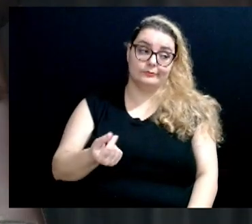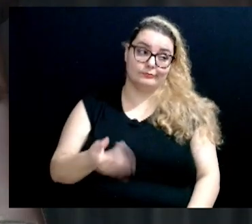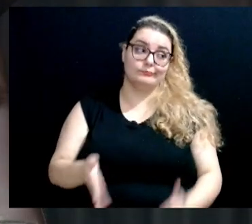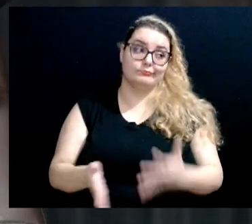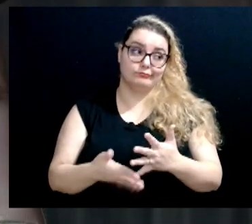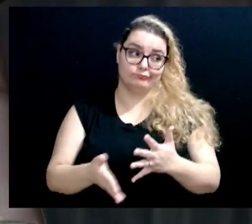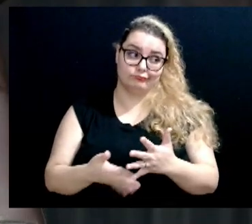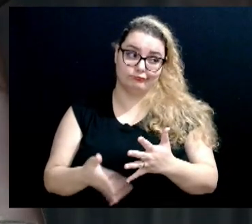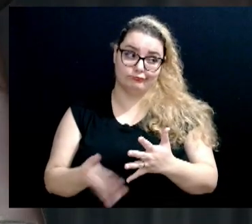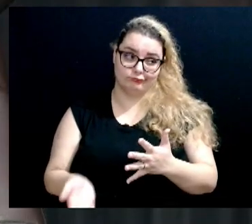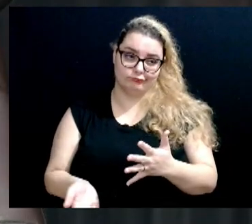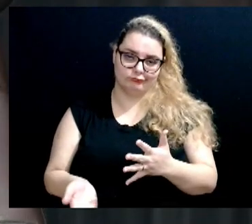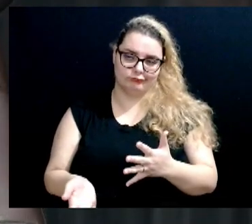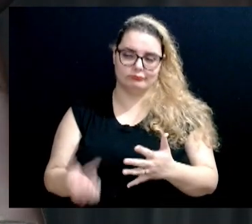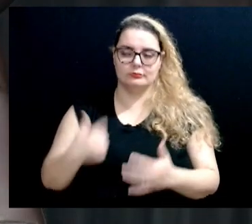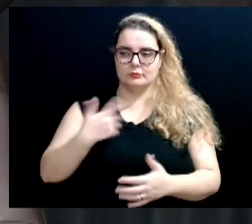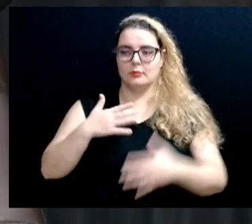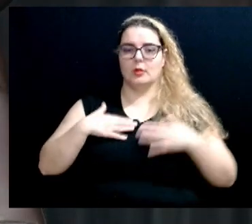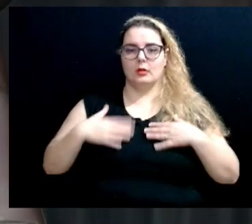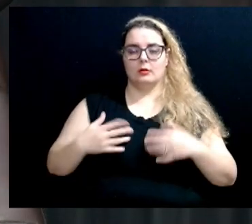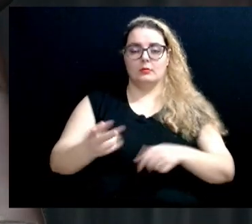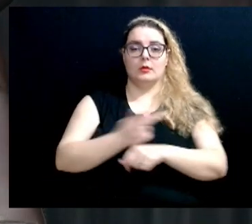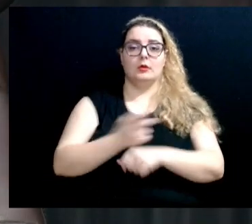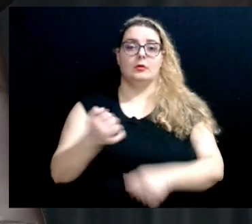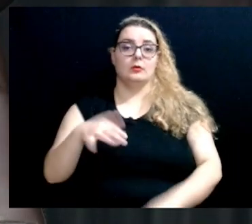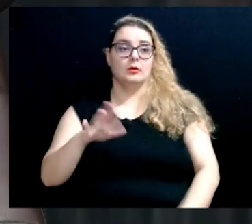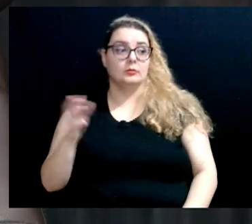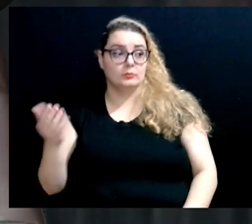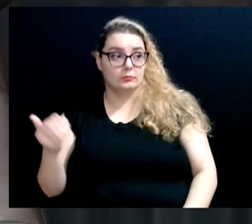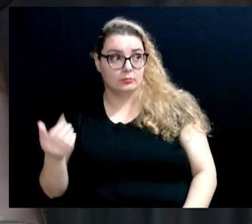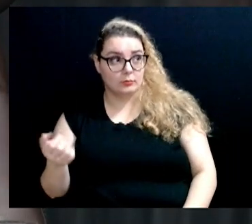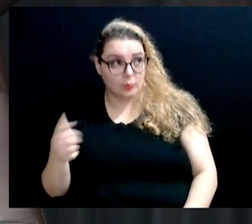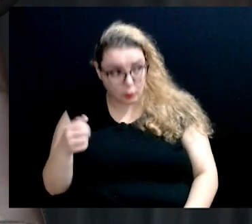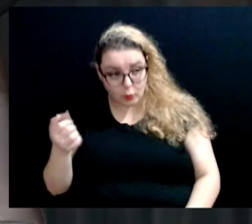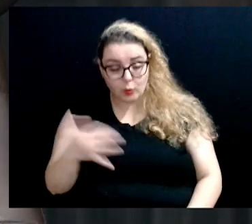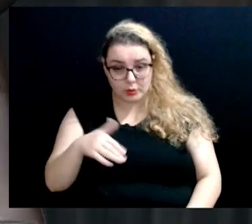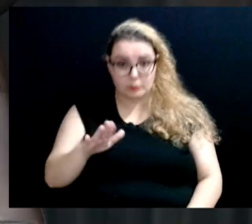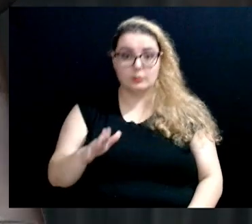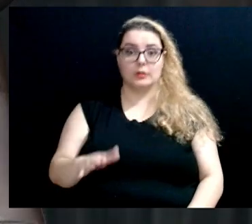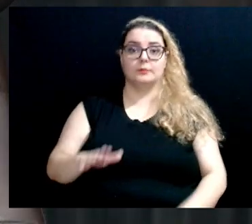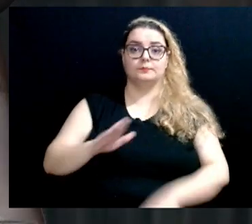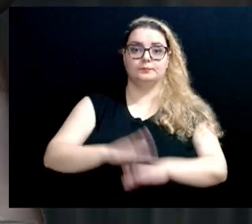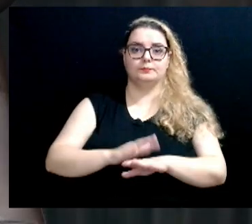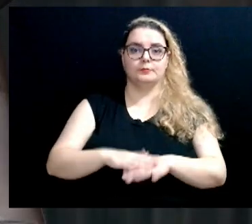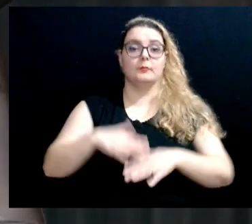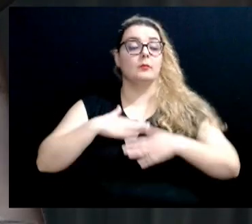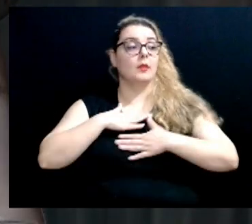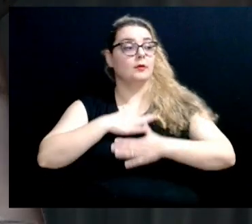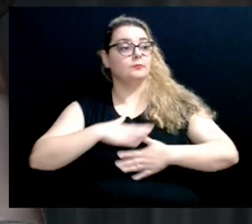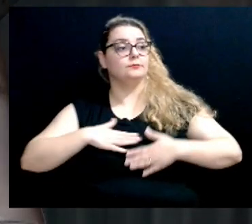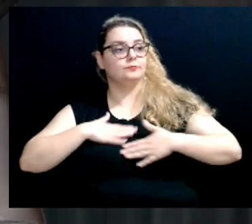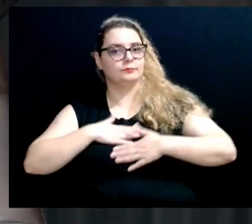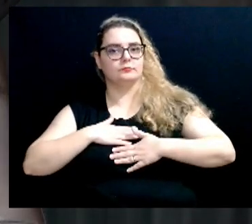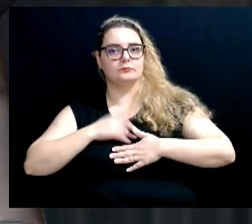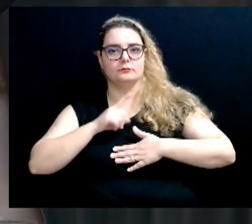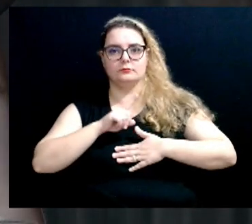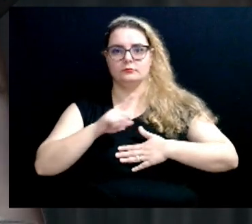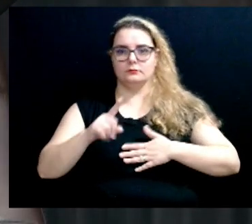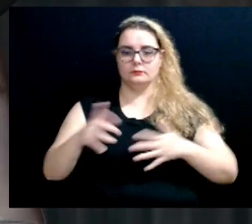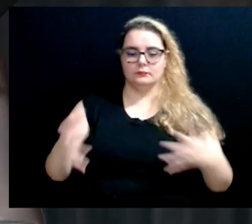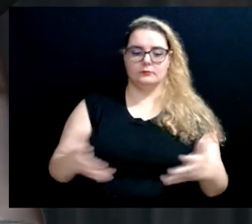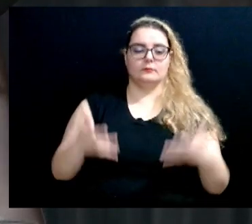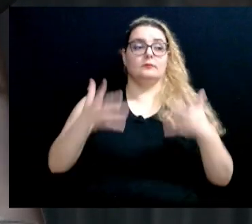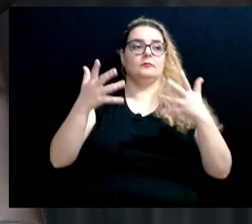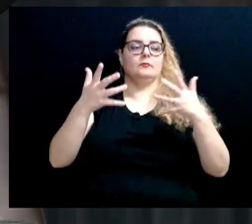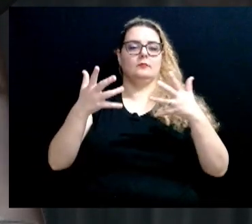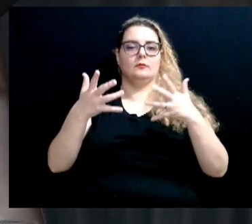isso. Quanto mais a gente puder fazer atividades que sejam prazerosas, mas que não sejam estimulantes, isso